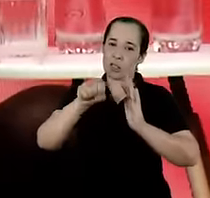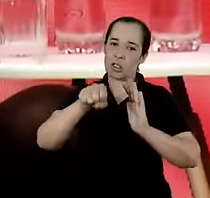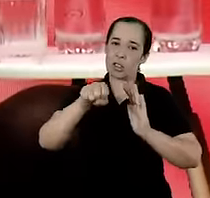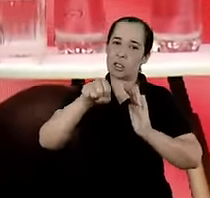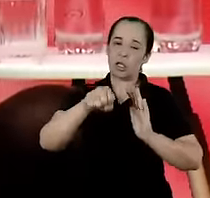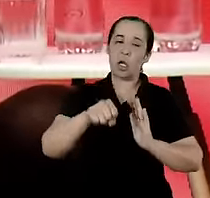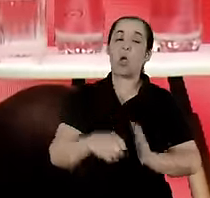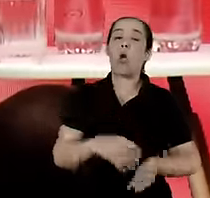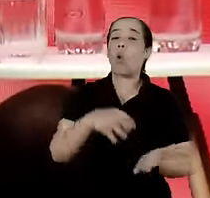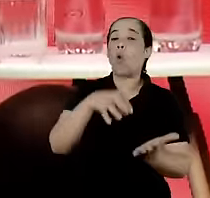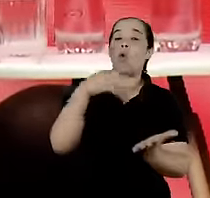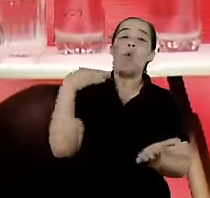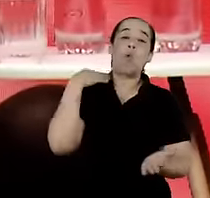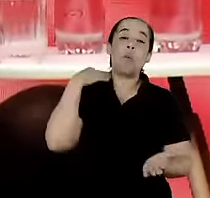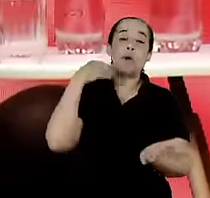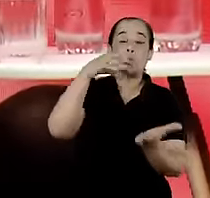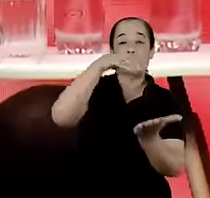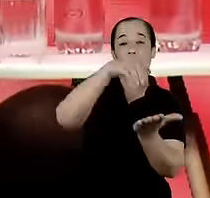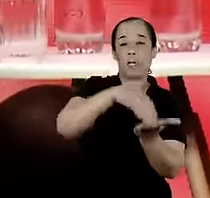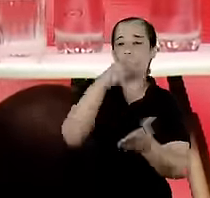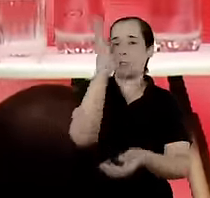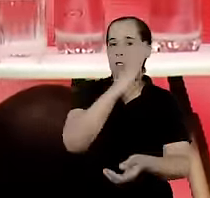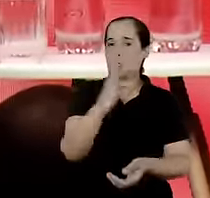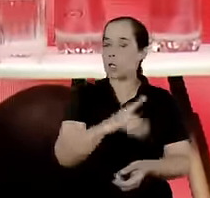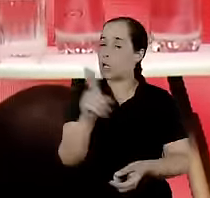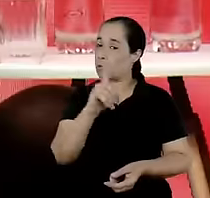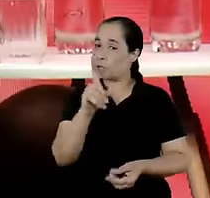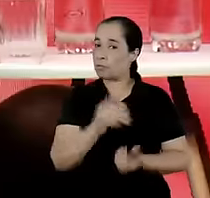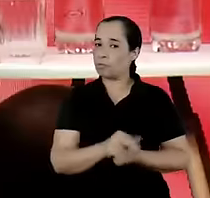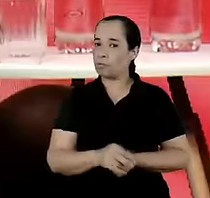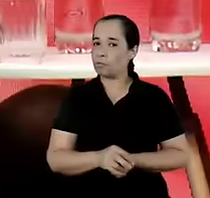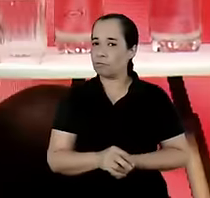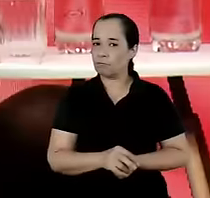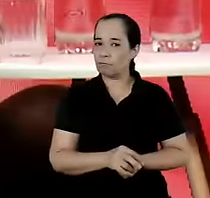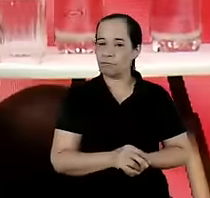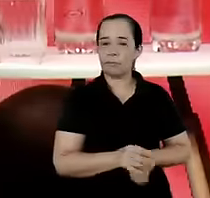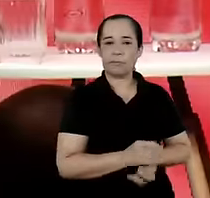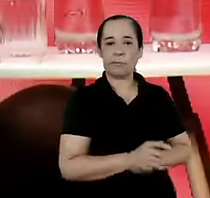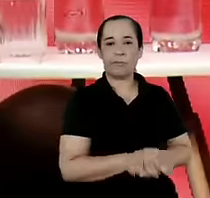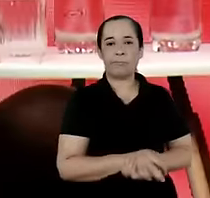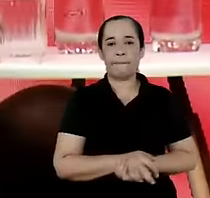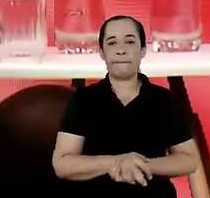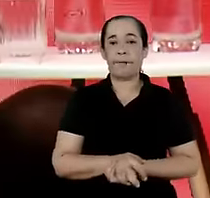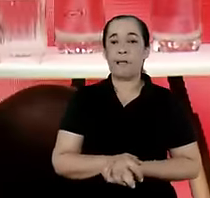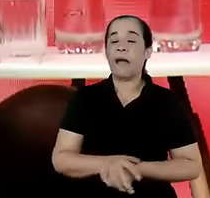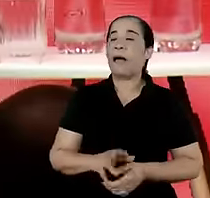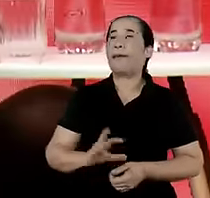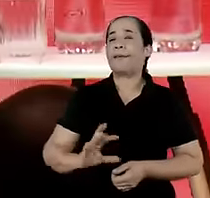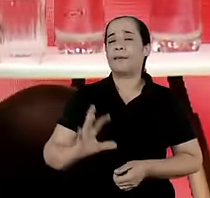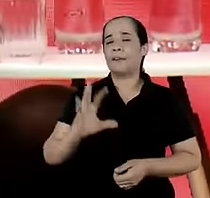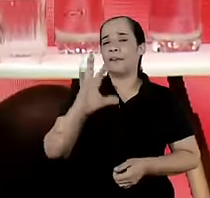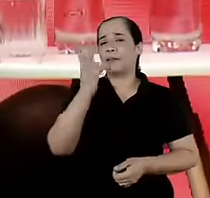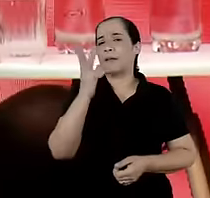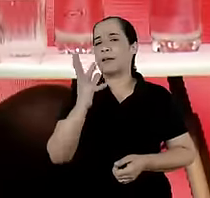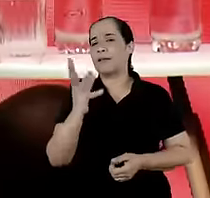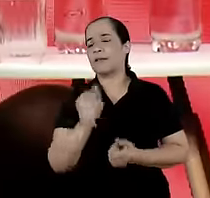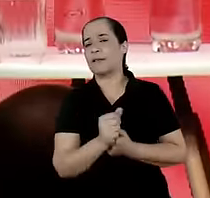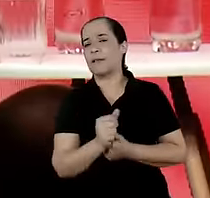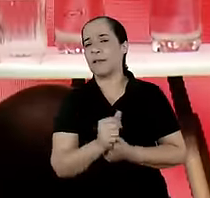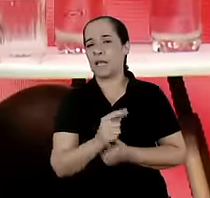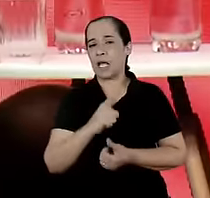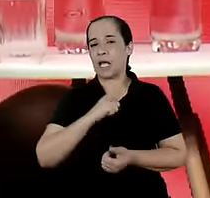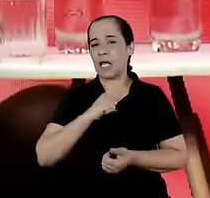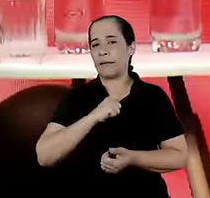não e a gente chegou nesse patamar de juros que é claramente restritivo né acontece que você tem um fenômeno